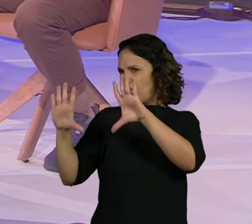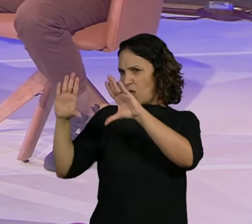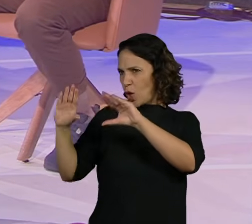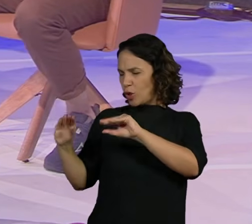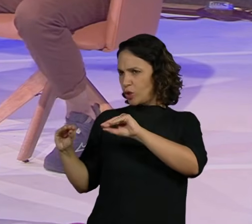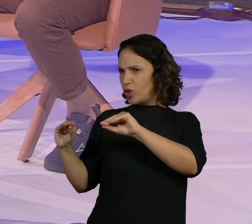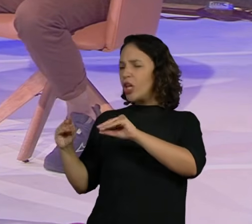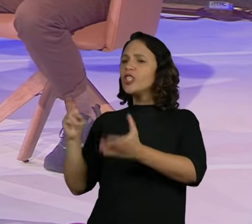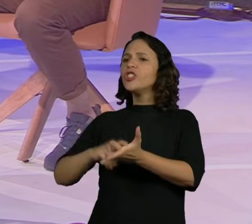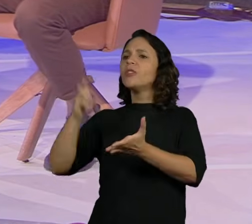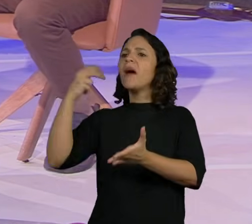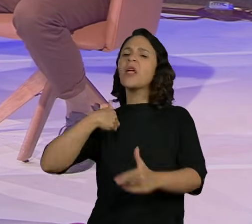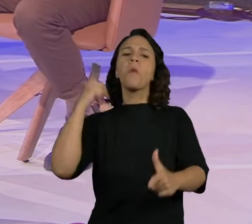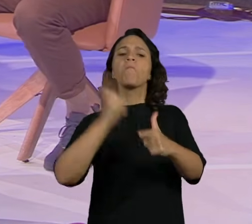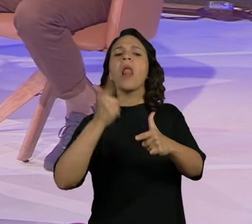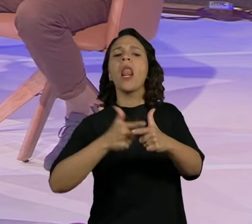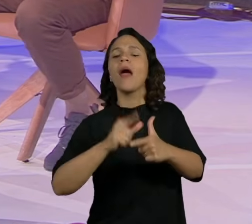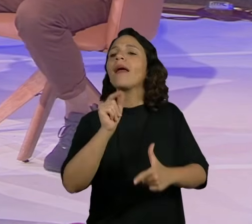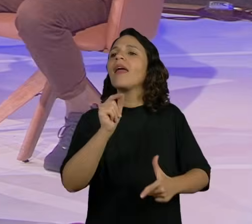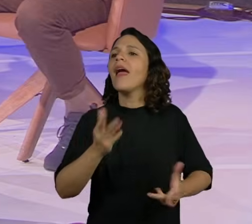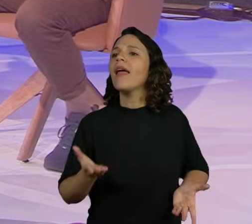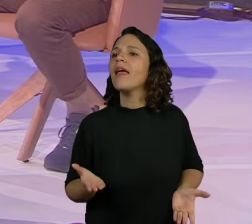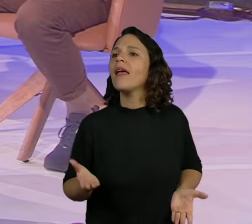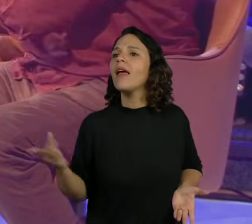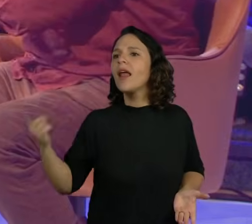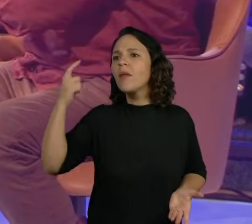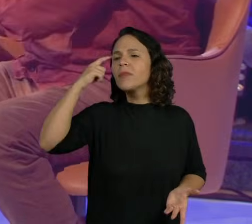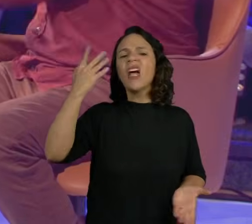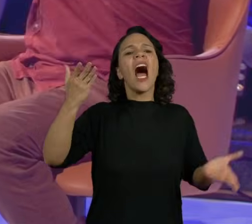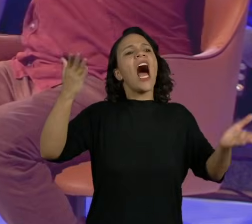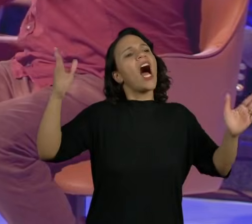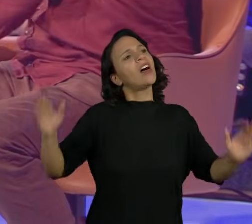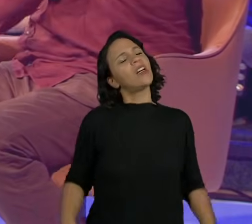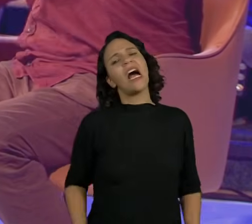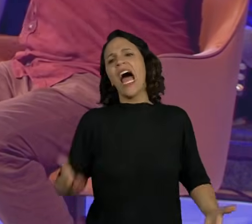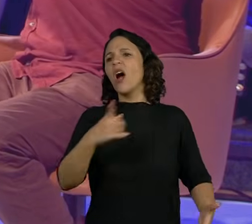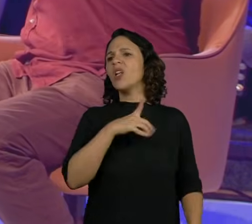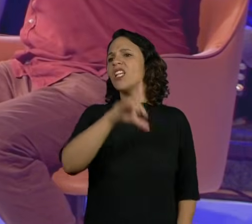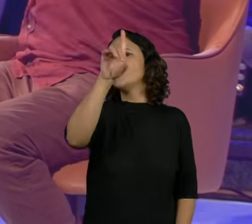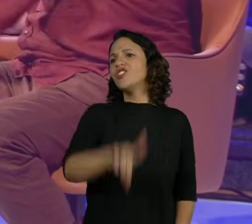ela vai descontar em quem? É isso que ela está pensando. Entende? Quer dizer, tem que ter